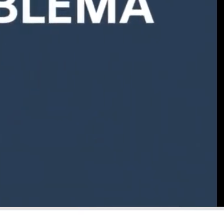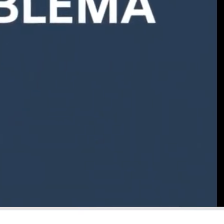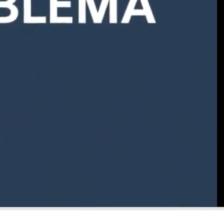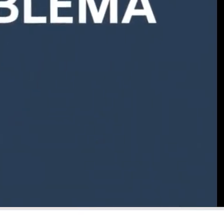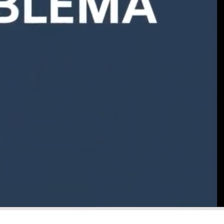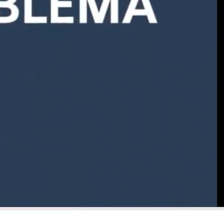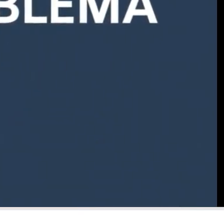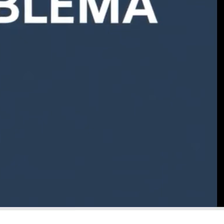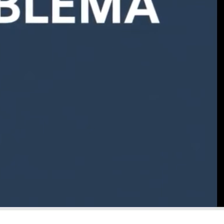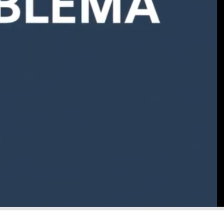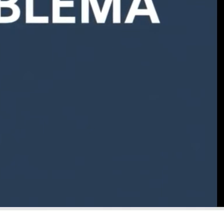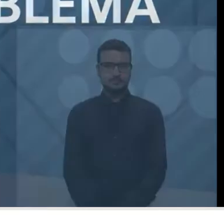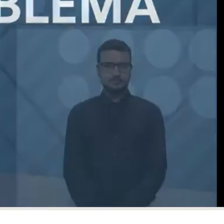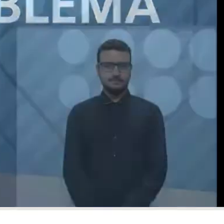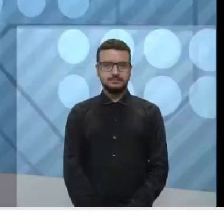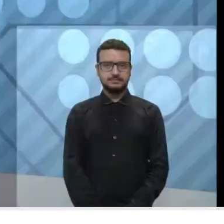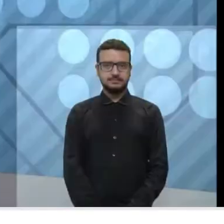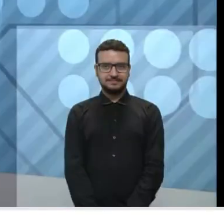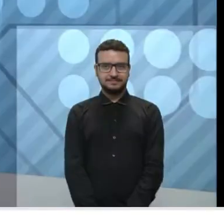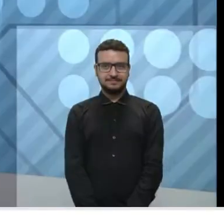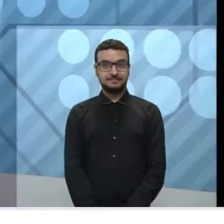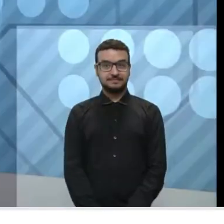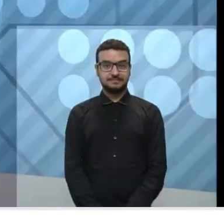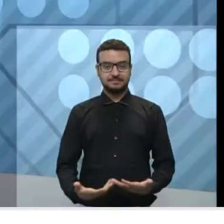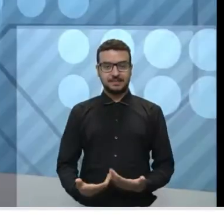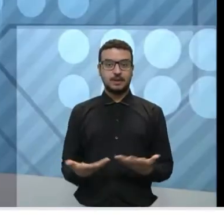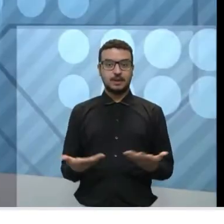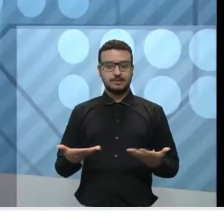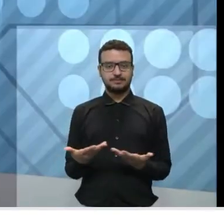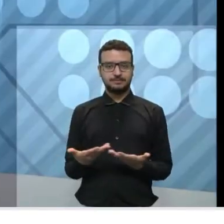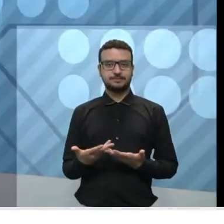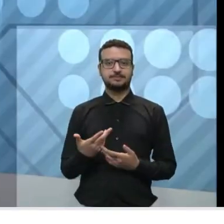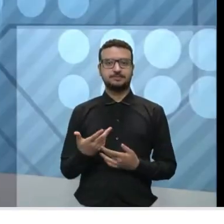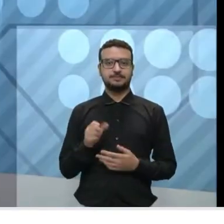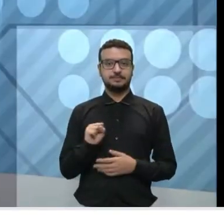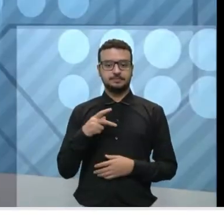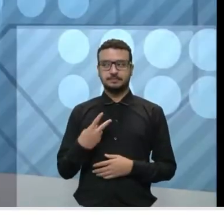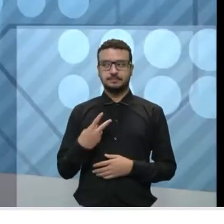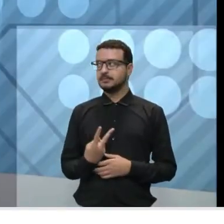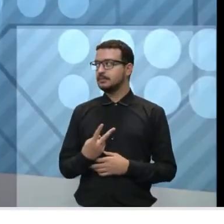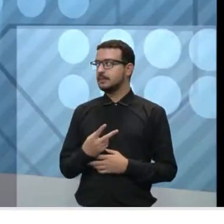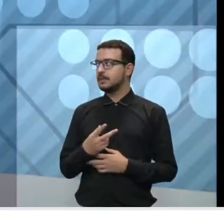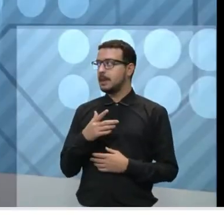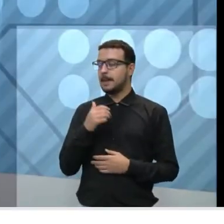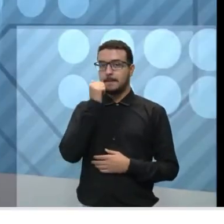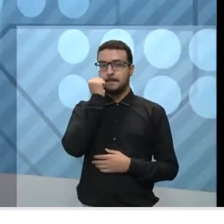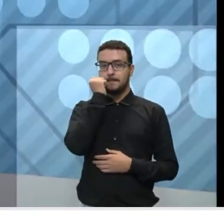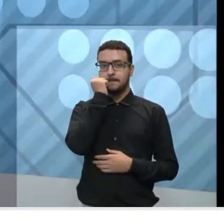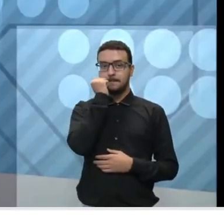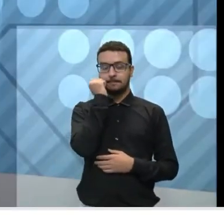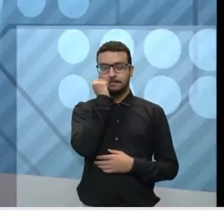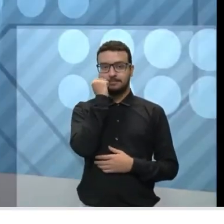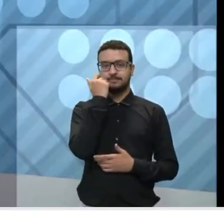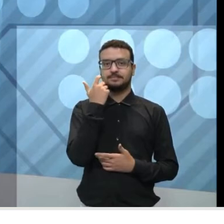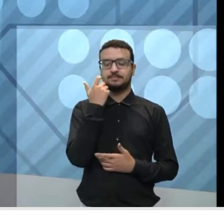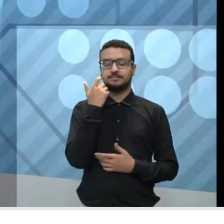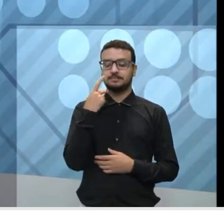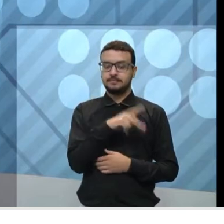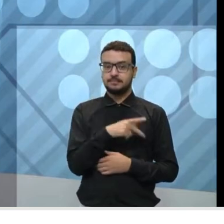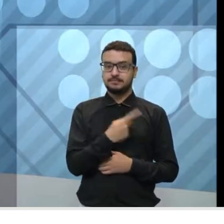No segundo momento, a mãe de João Pedro, ela foi procurar alguma escola onde ela pudesse matricular o seu filho, certo? E aí